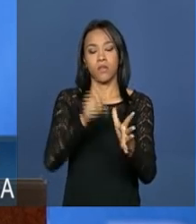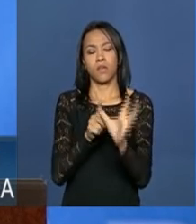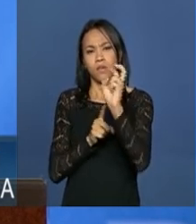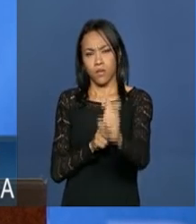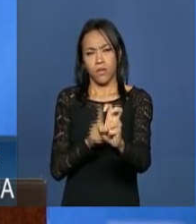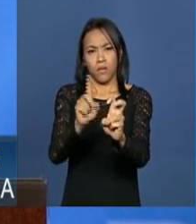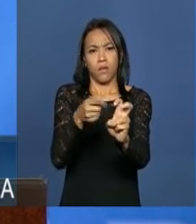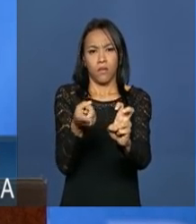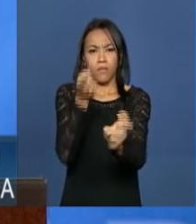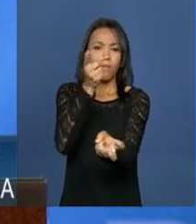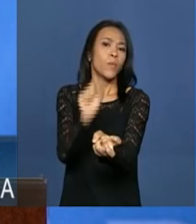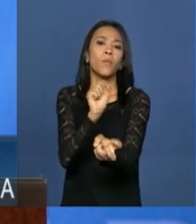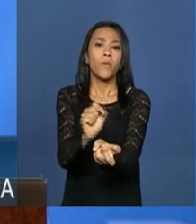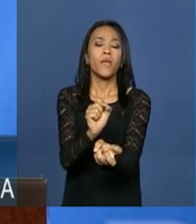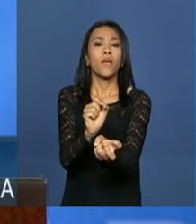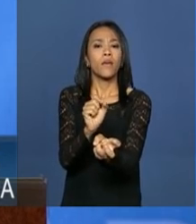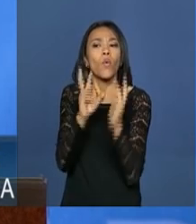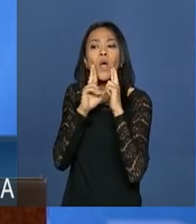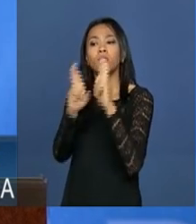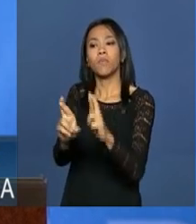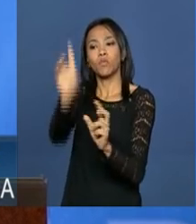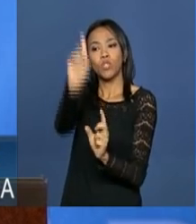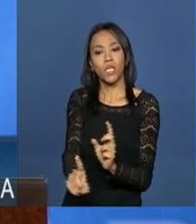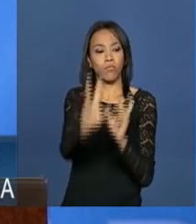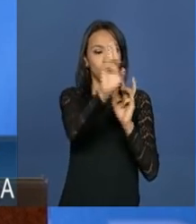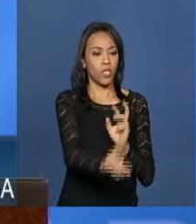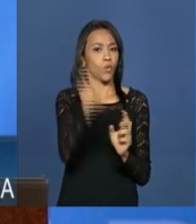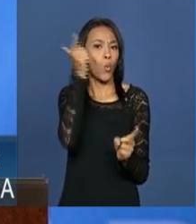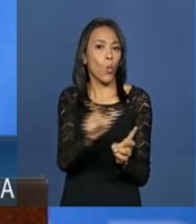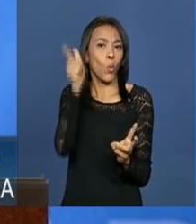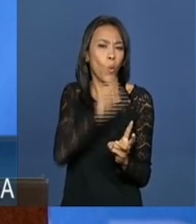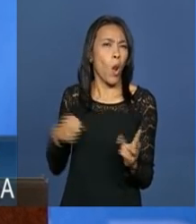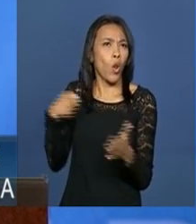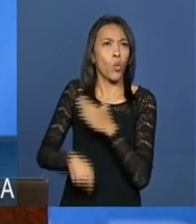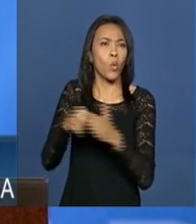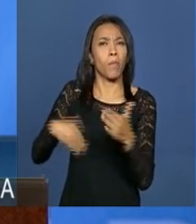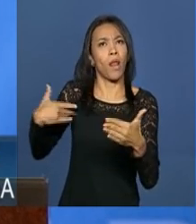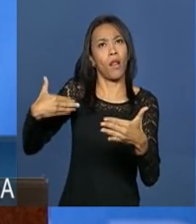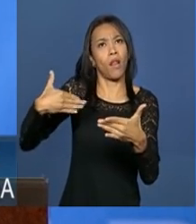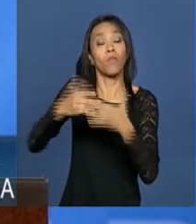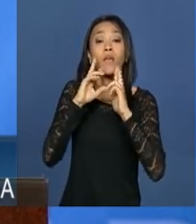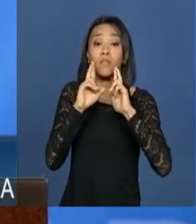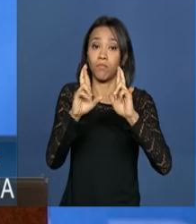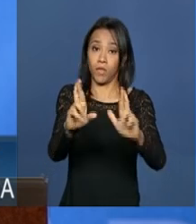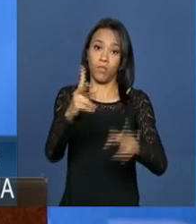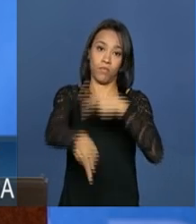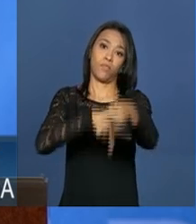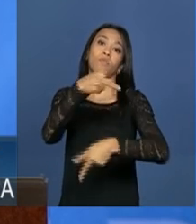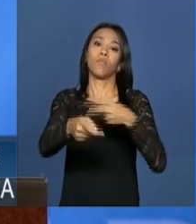preservação de todos os direitos conquistados. pelos trabalhadores e pelo povo